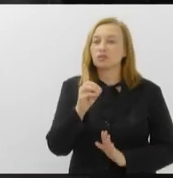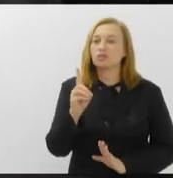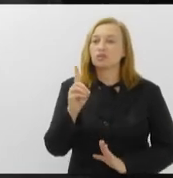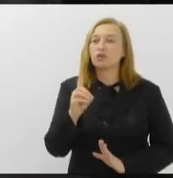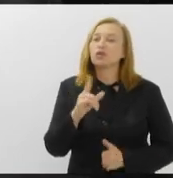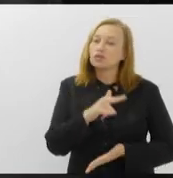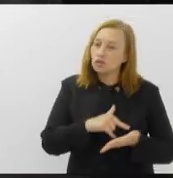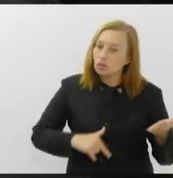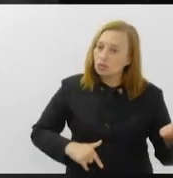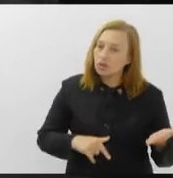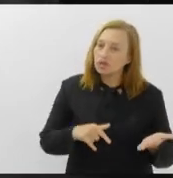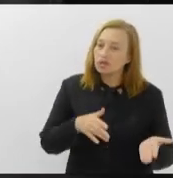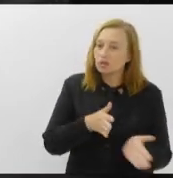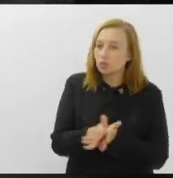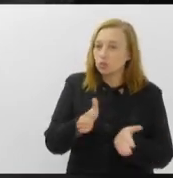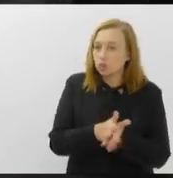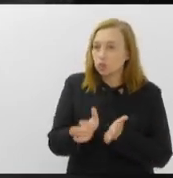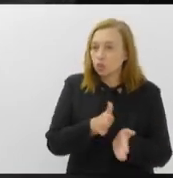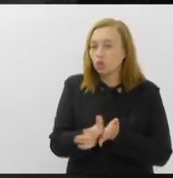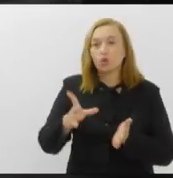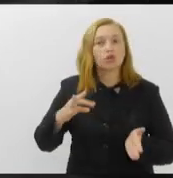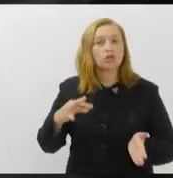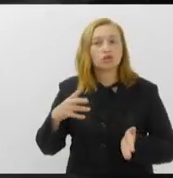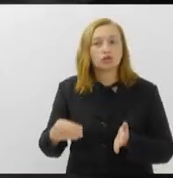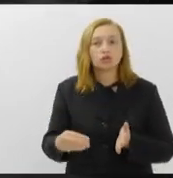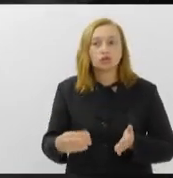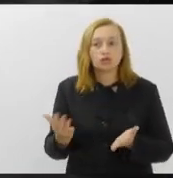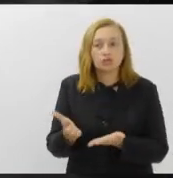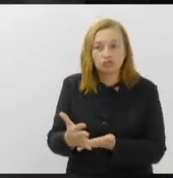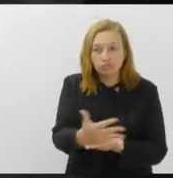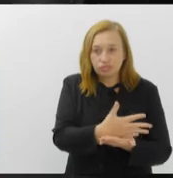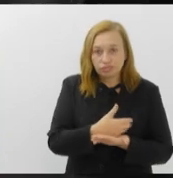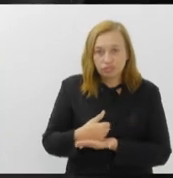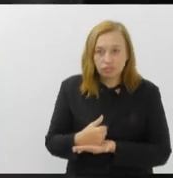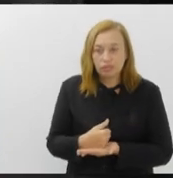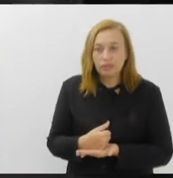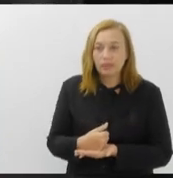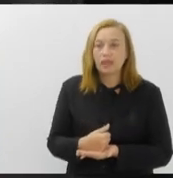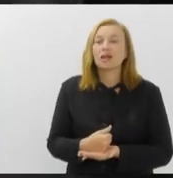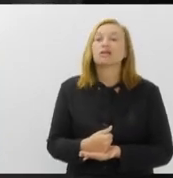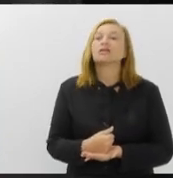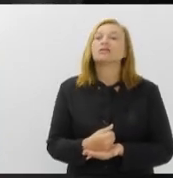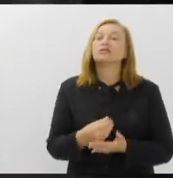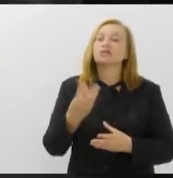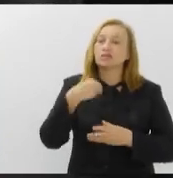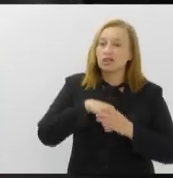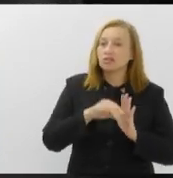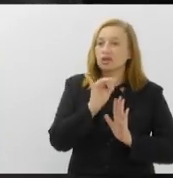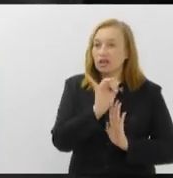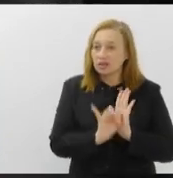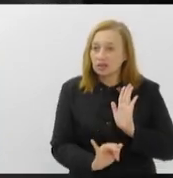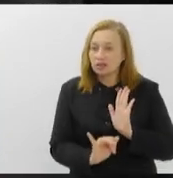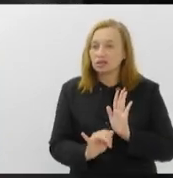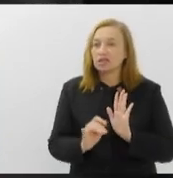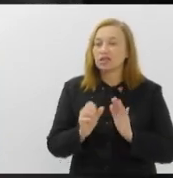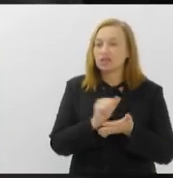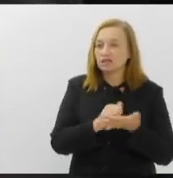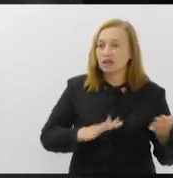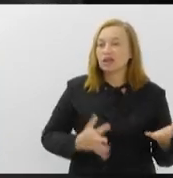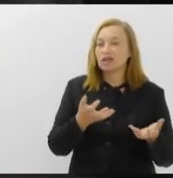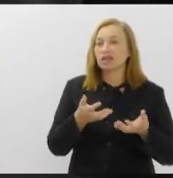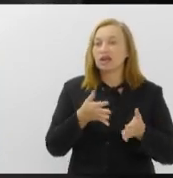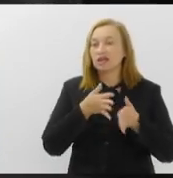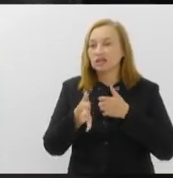emitimos. Isso tudo, gente, são dados auditáveis, tá? Estão nos nossos relatórios de atividade, se vocês quiserem